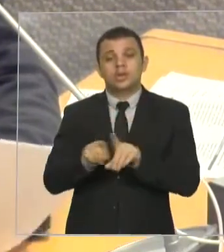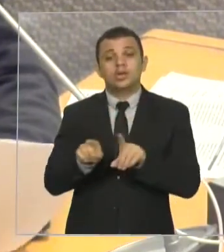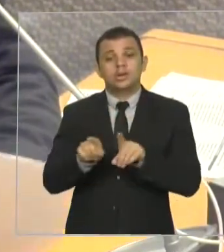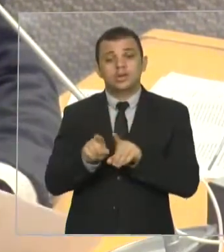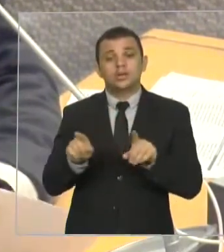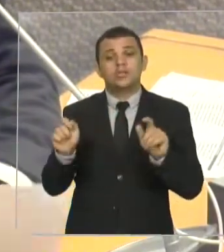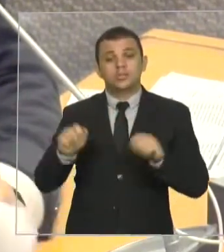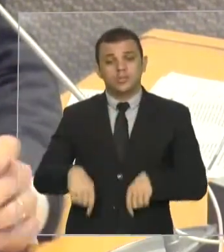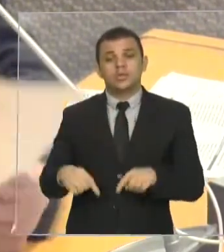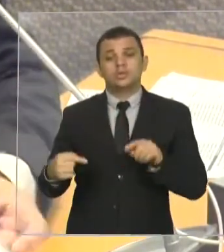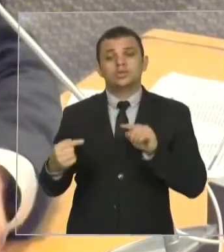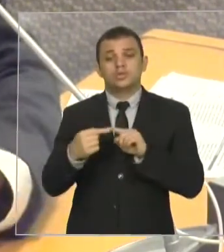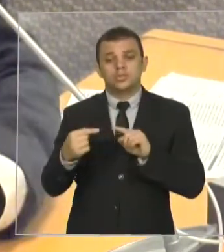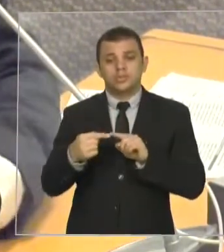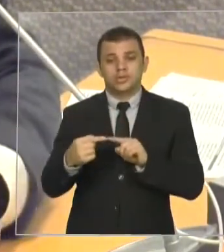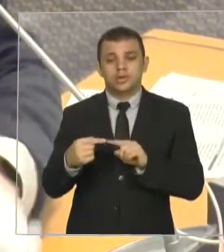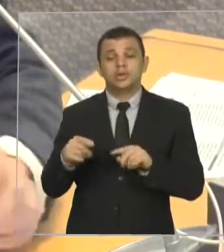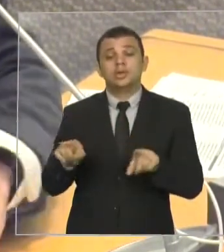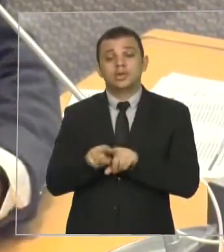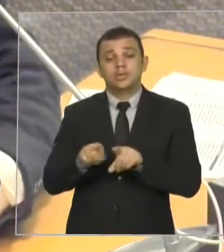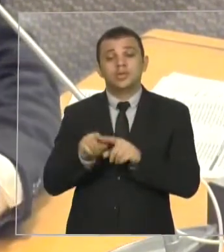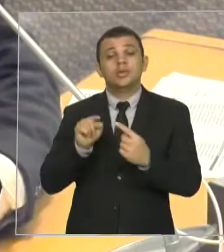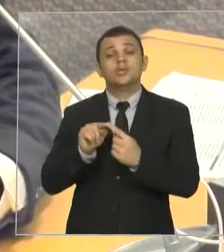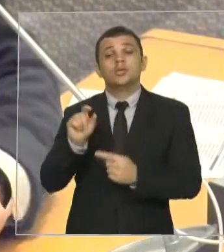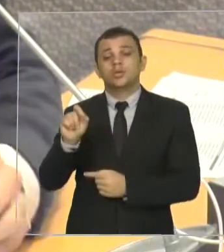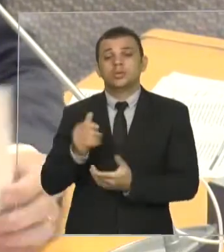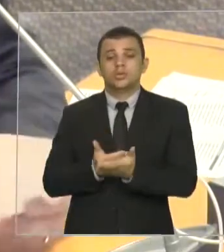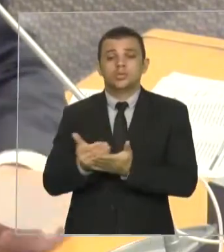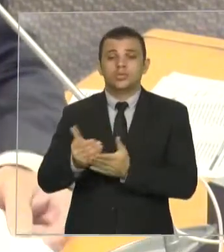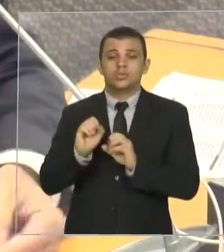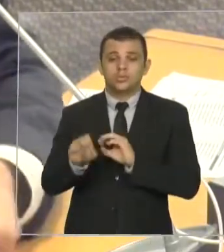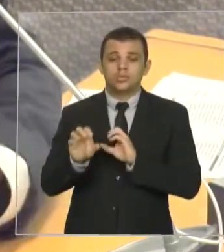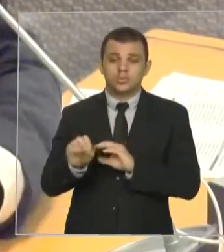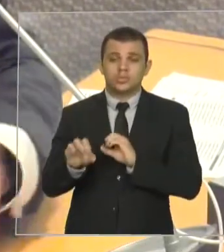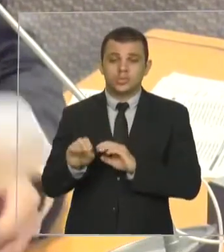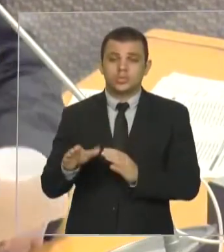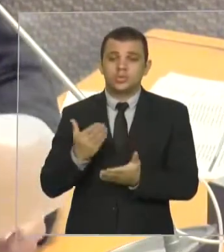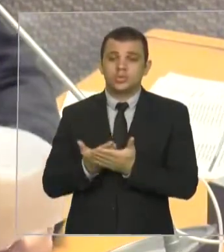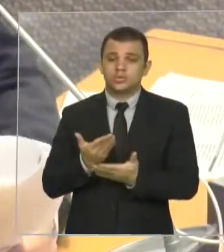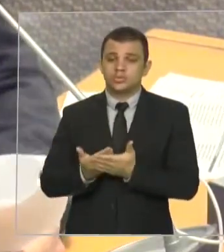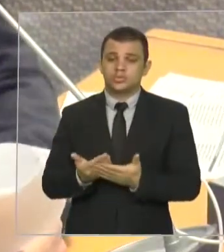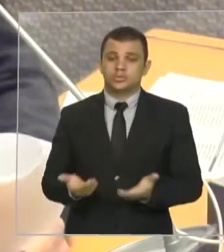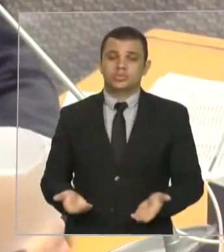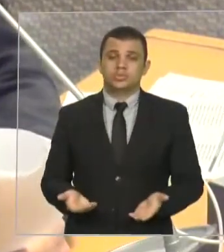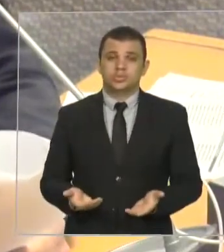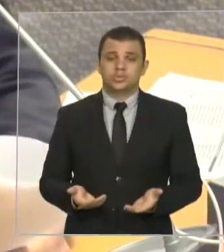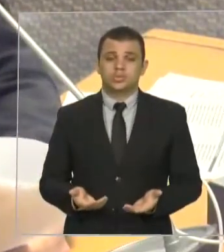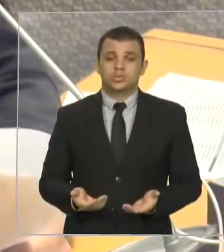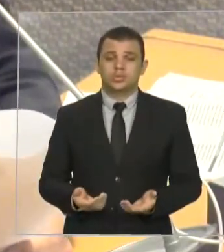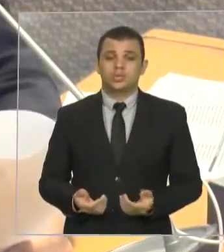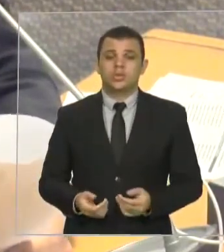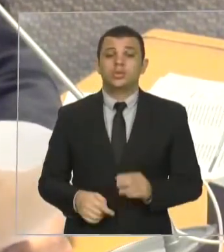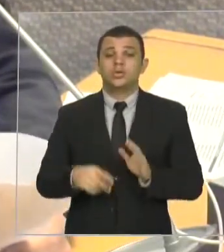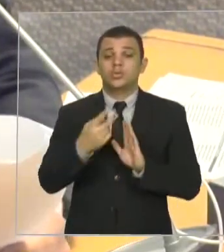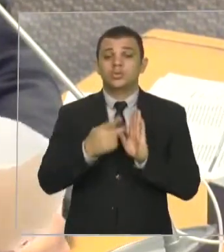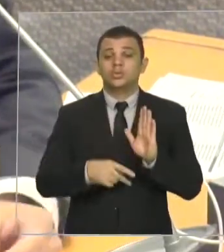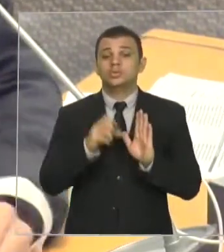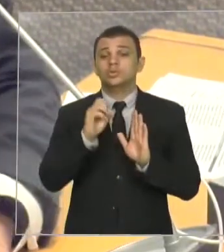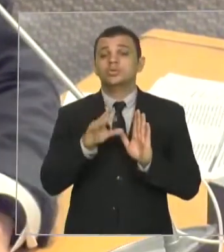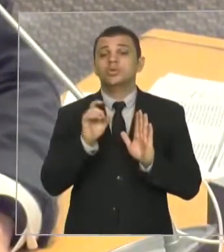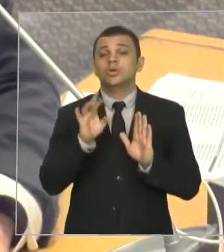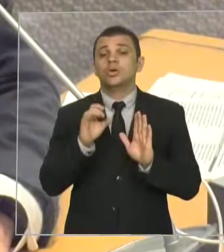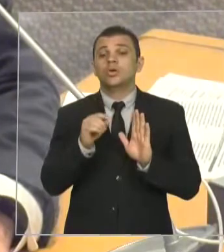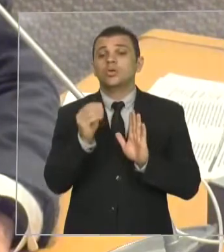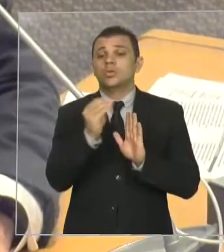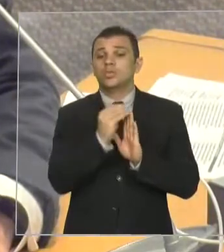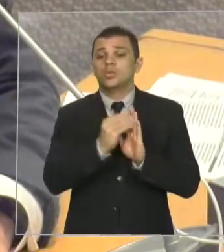letivo. O que o projeto de lei que o governo traz é apenas as diretrizes para sua execução. O projeto de lei são apenas